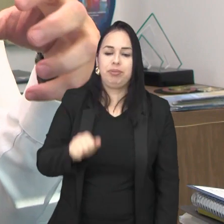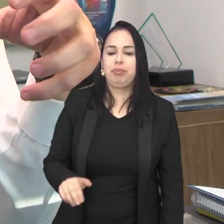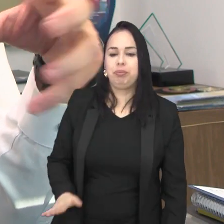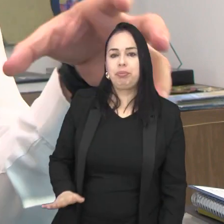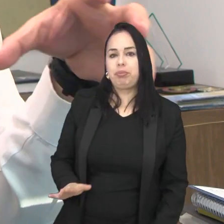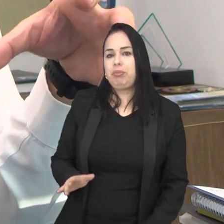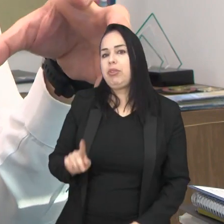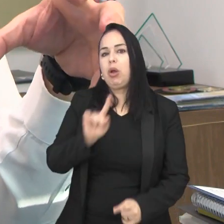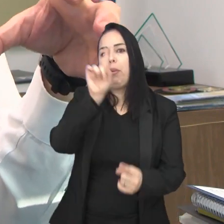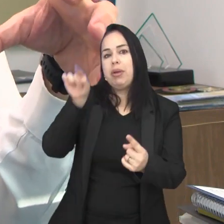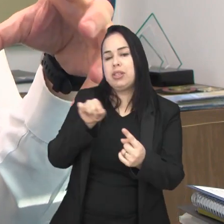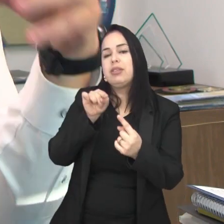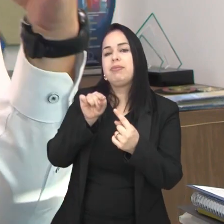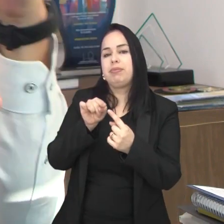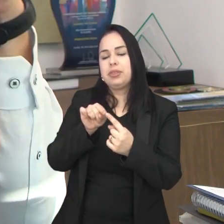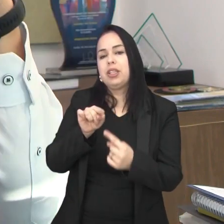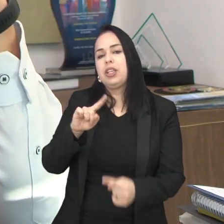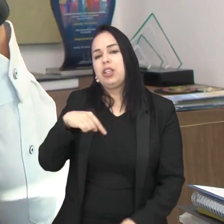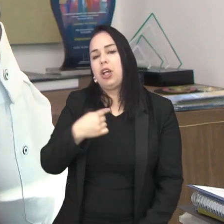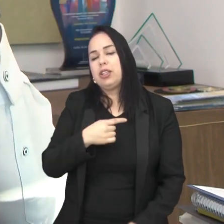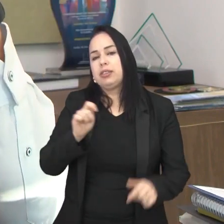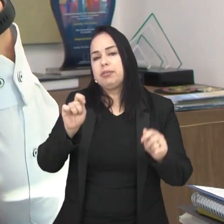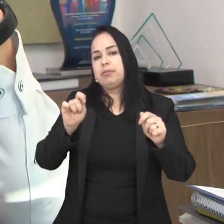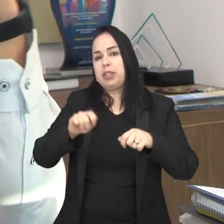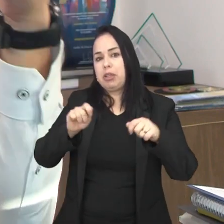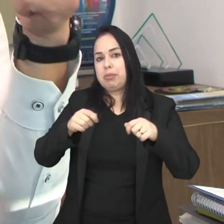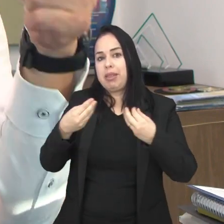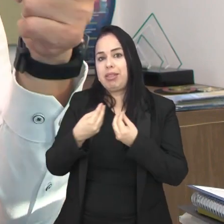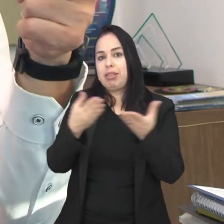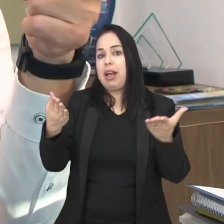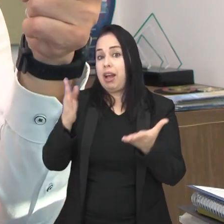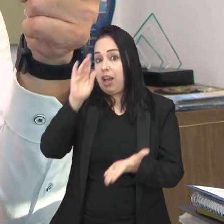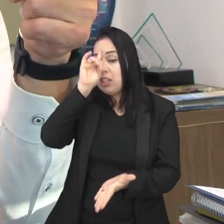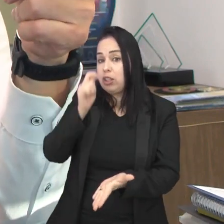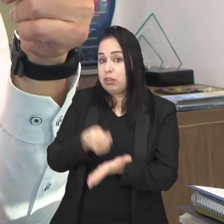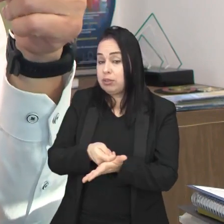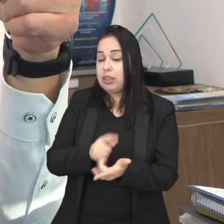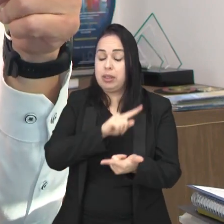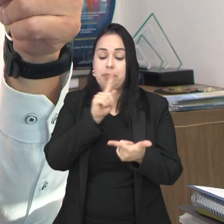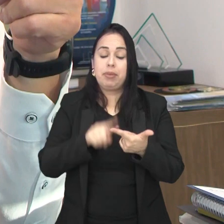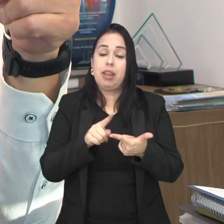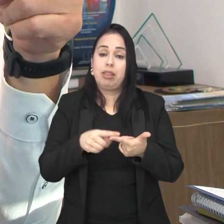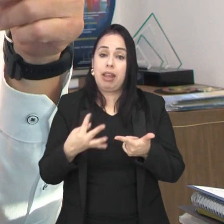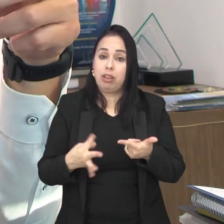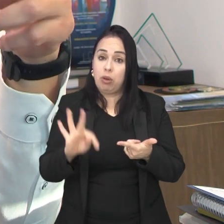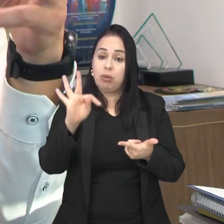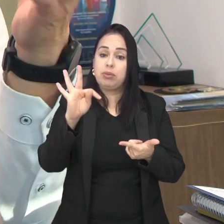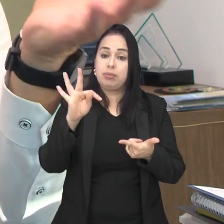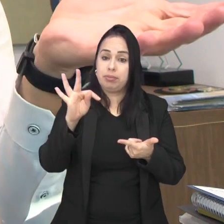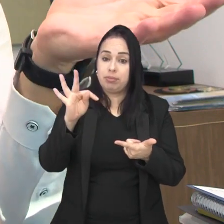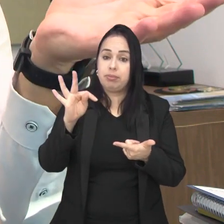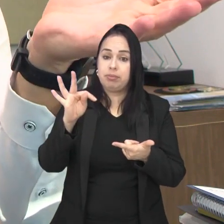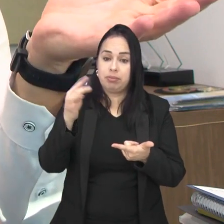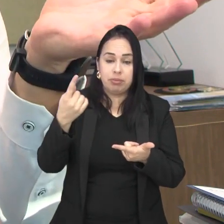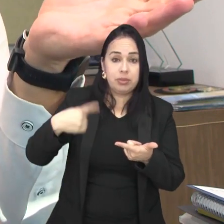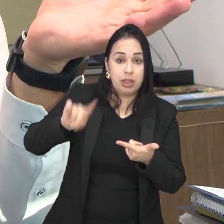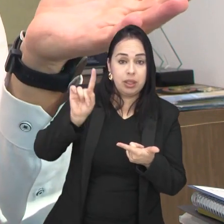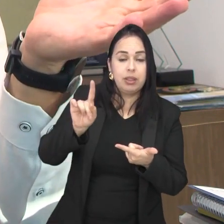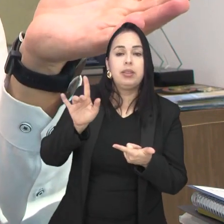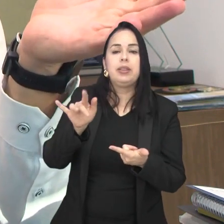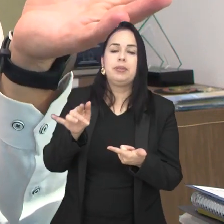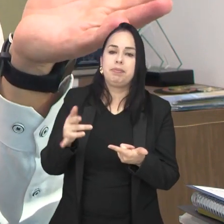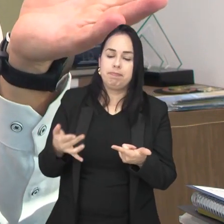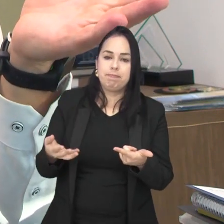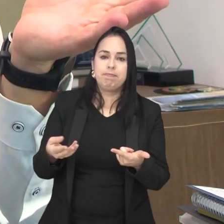gente tem dentro desse ambiente é que nós possamos gerar soluções tecnológicas,